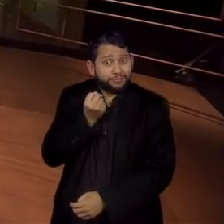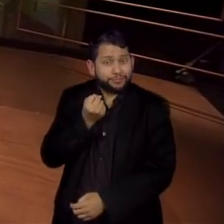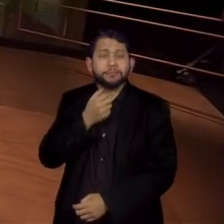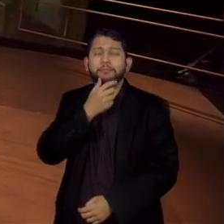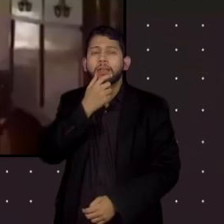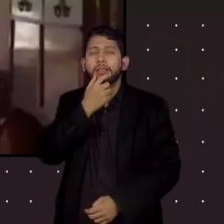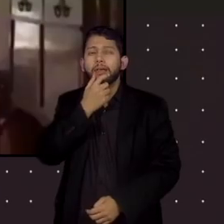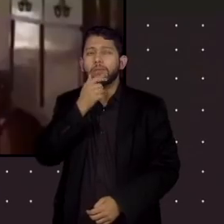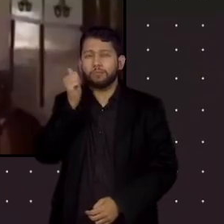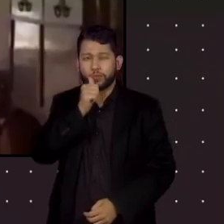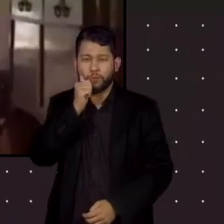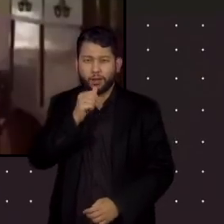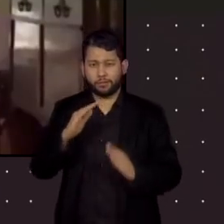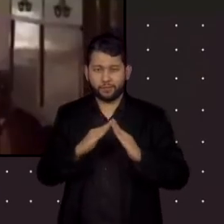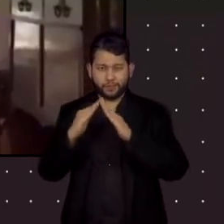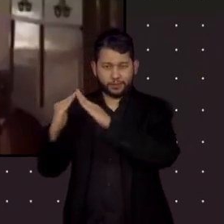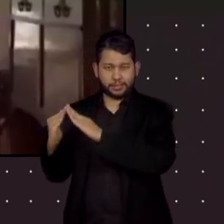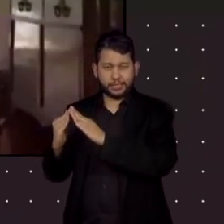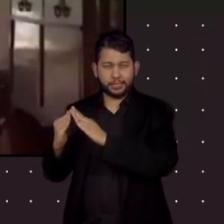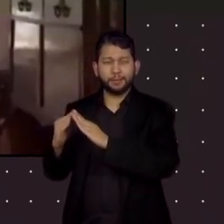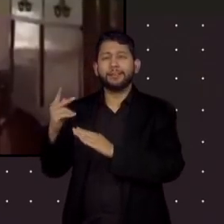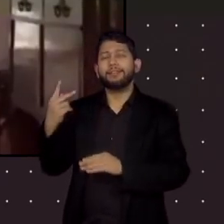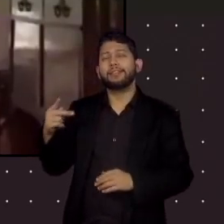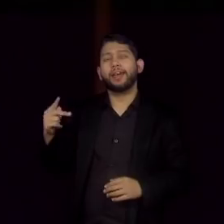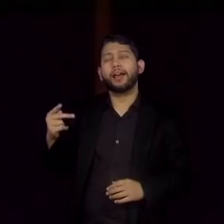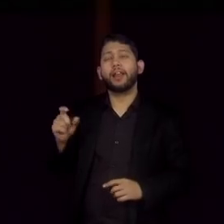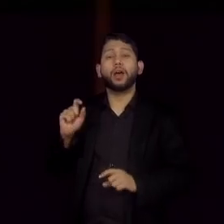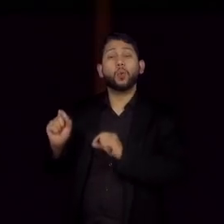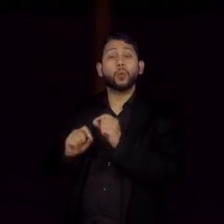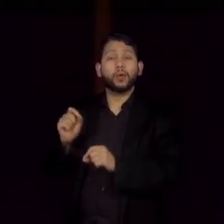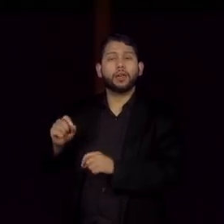senhora vizinha que fazia